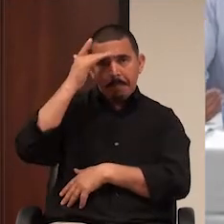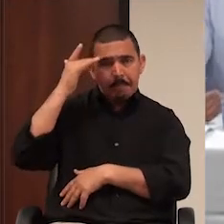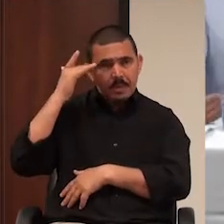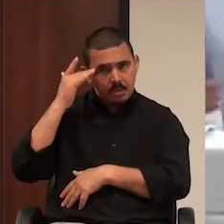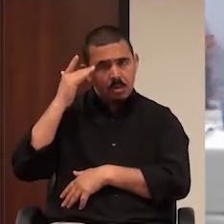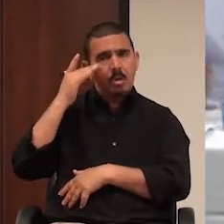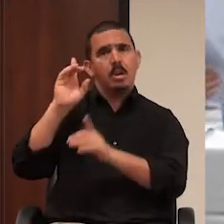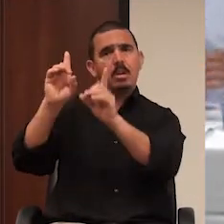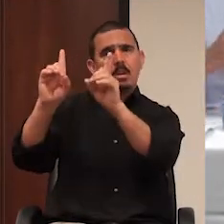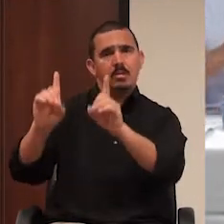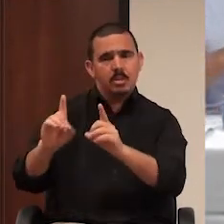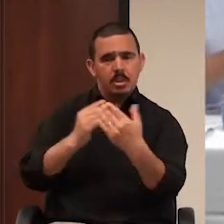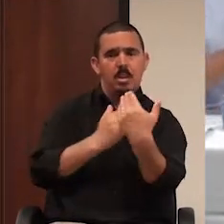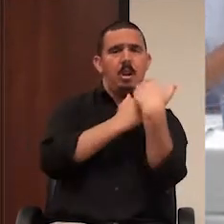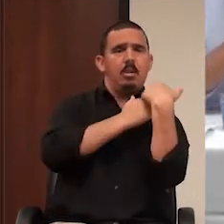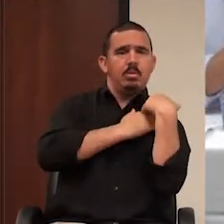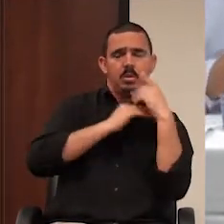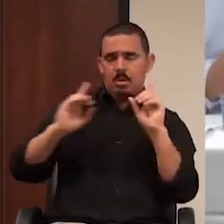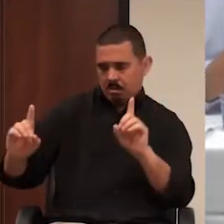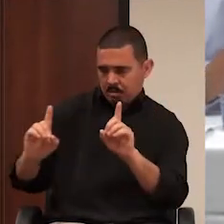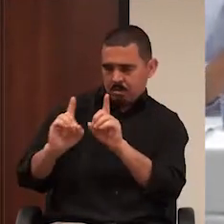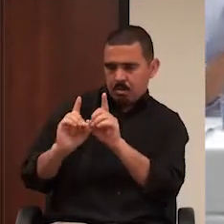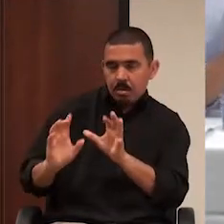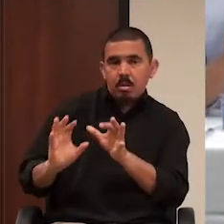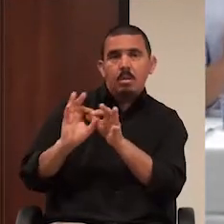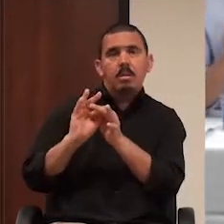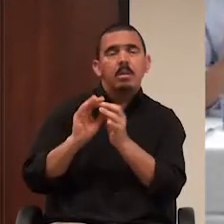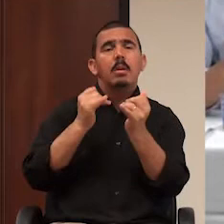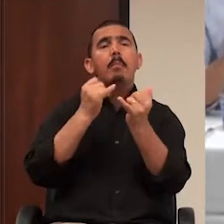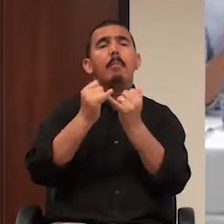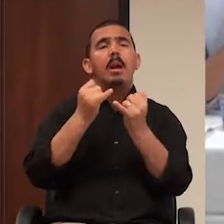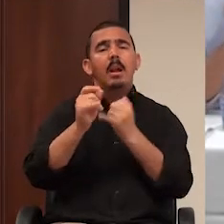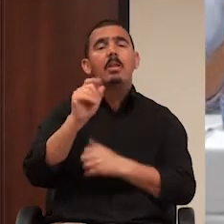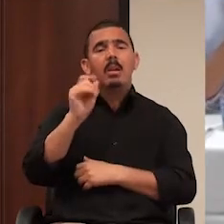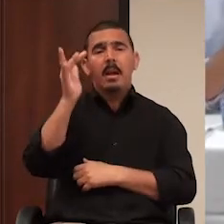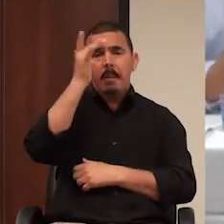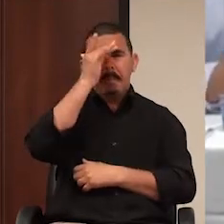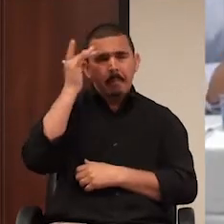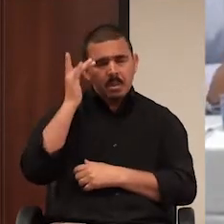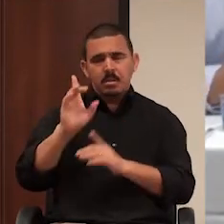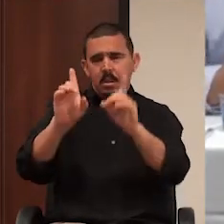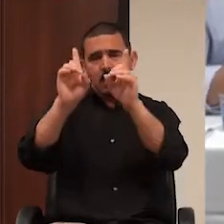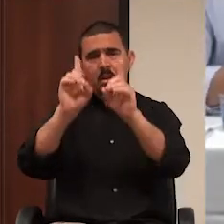vontade do curador. O curatelado estava submetido à vontade do curador.